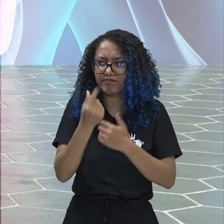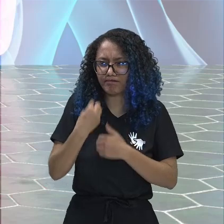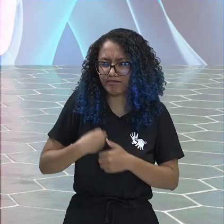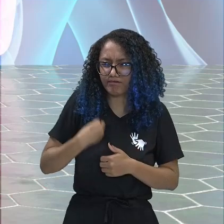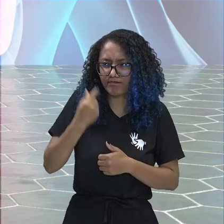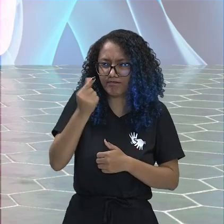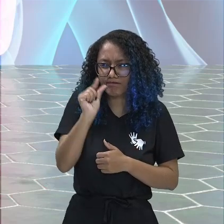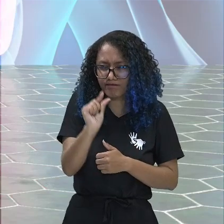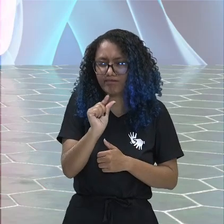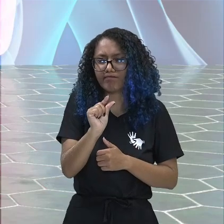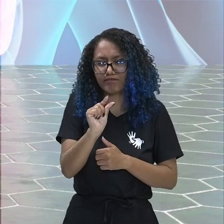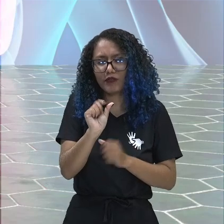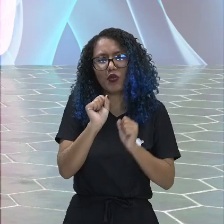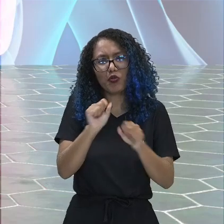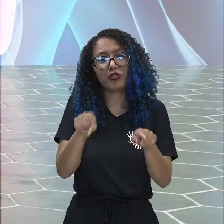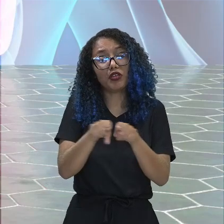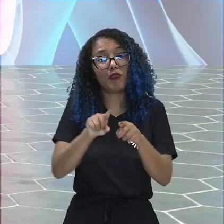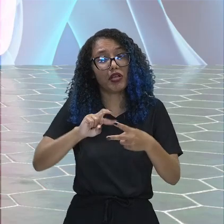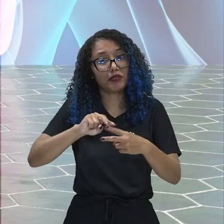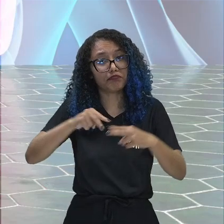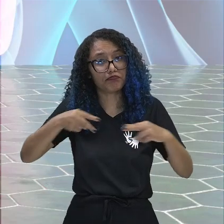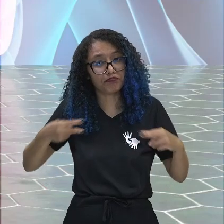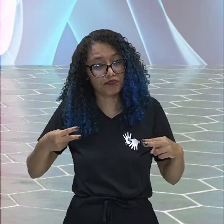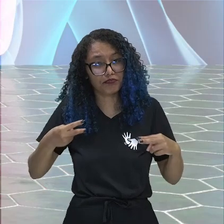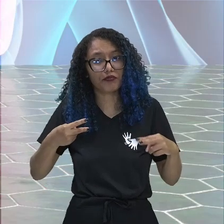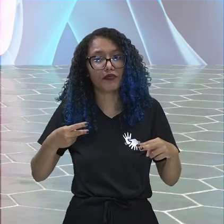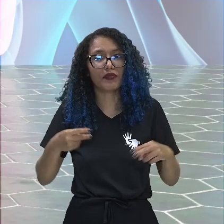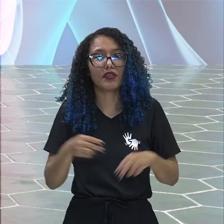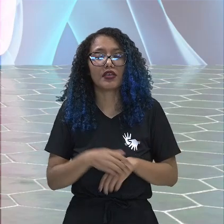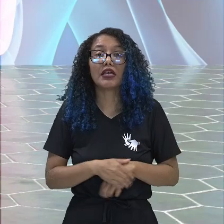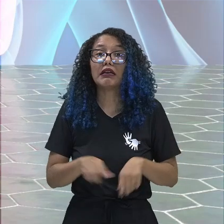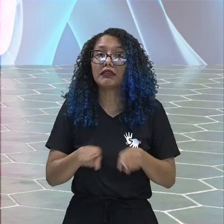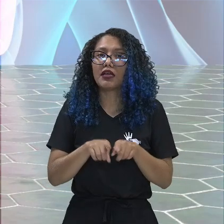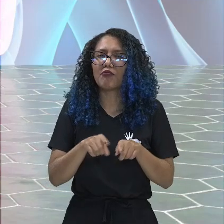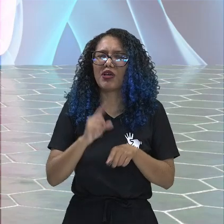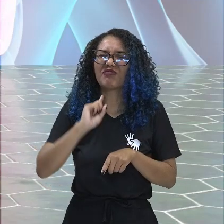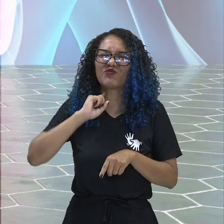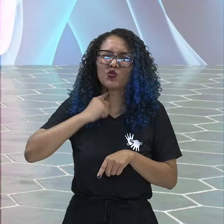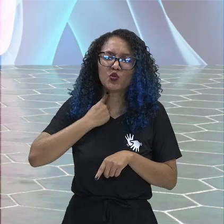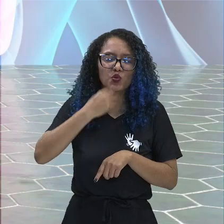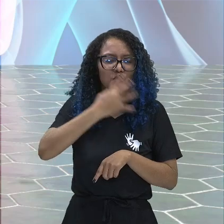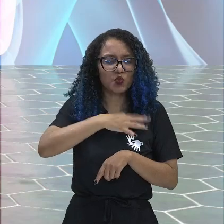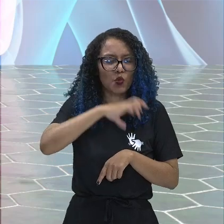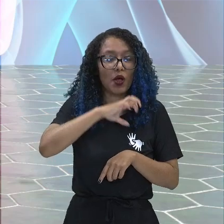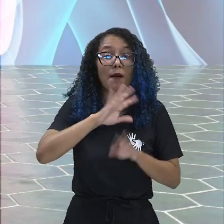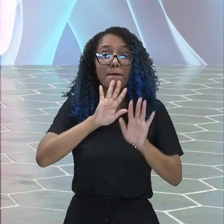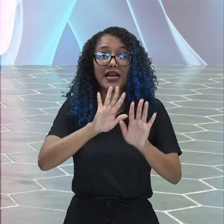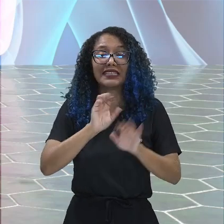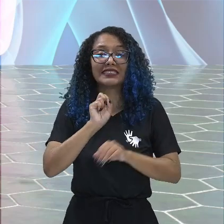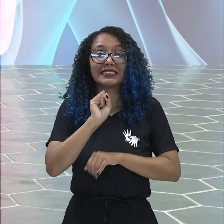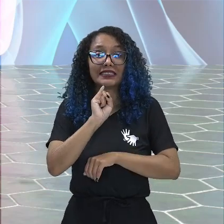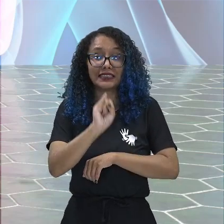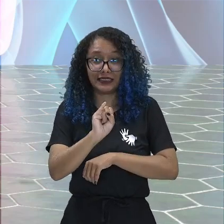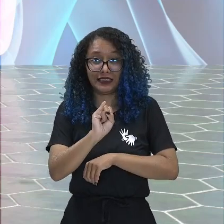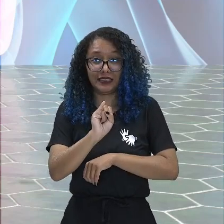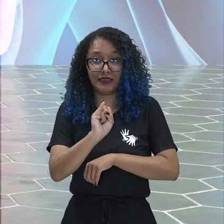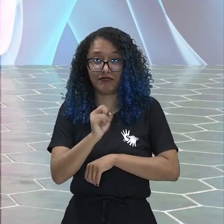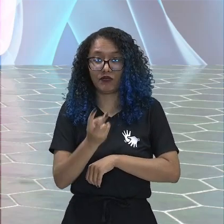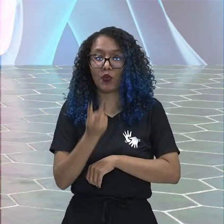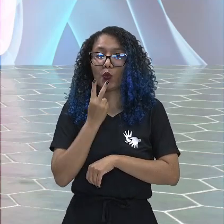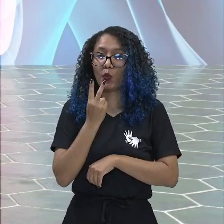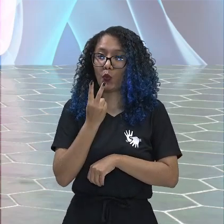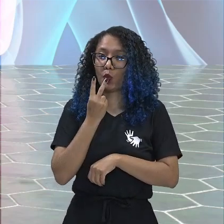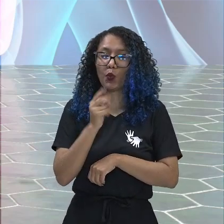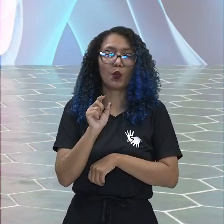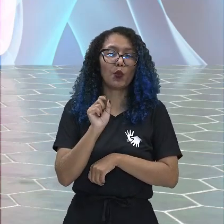causadas por fatores genéticos, podem ser causadas por poluição do ar, mas quando causadas por